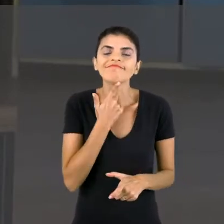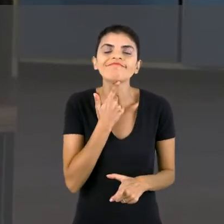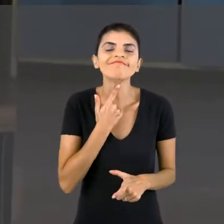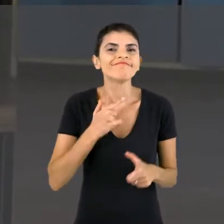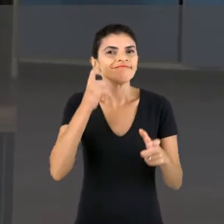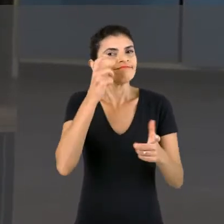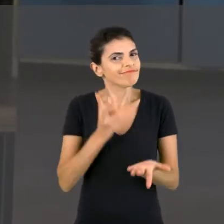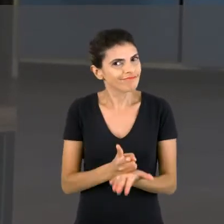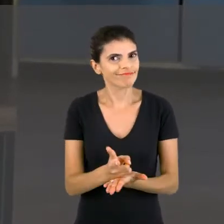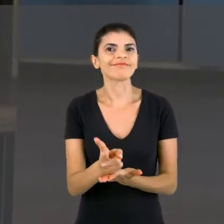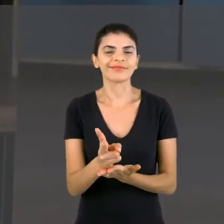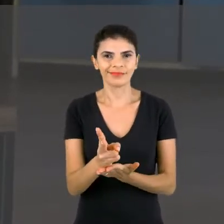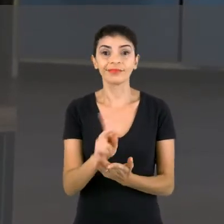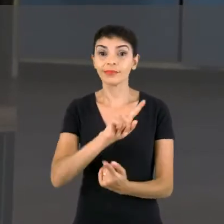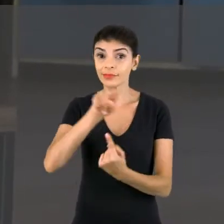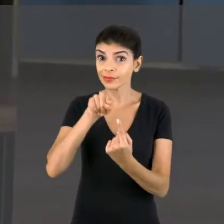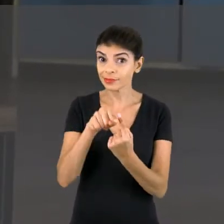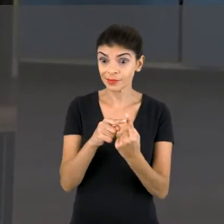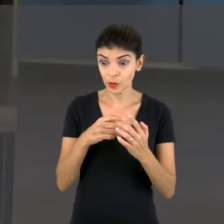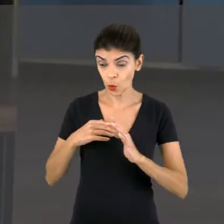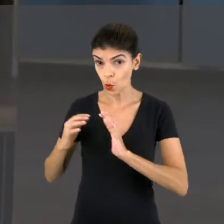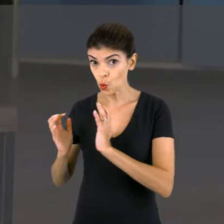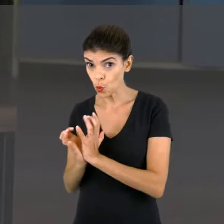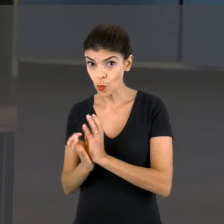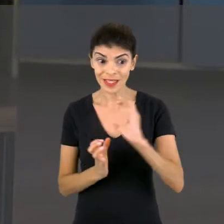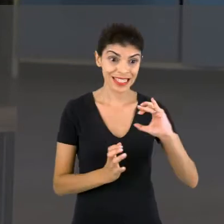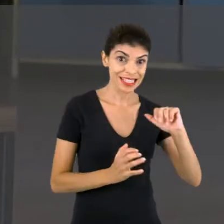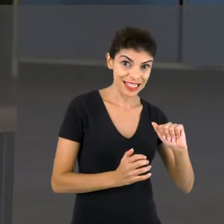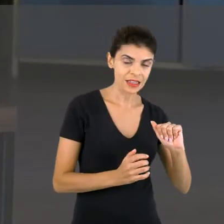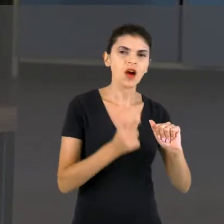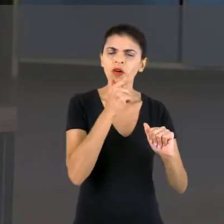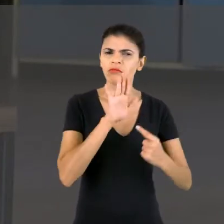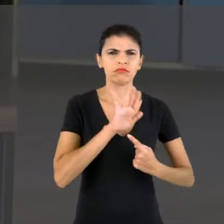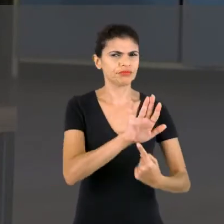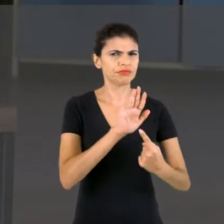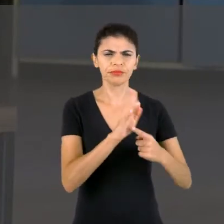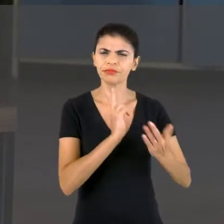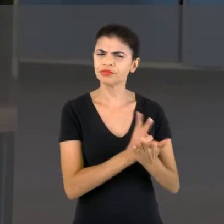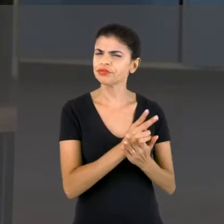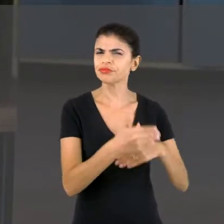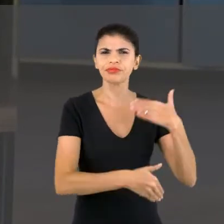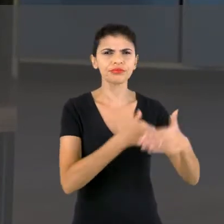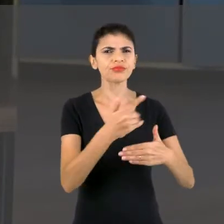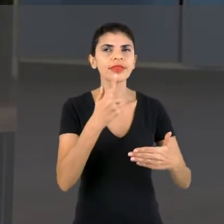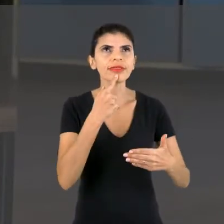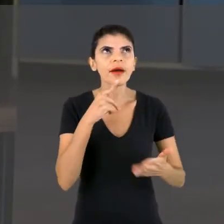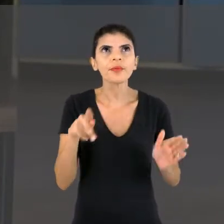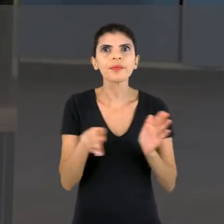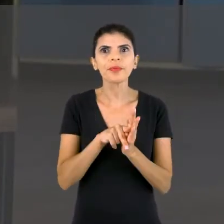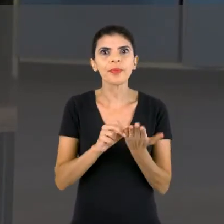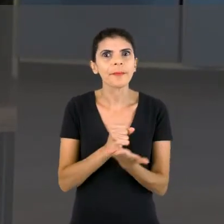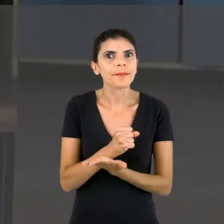propício para a gente continuar, né? Então, o nosso objetivo enquanto grupo, enquanto companhia, de seguir com o espetáculo, ele estava